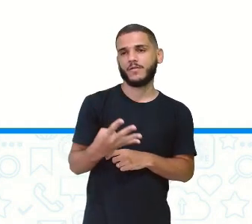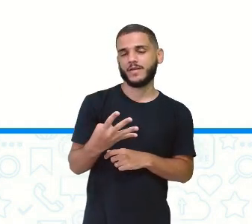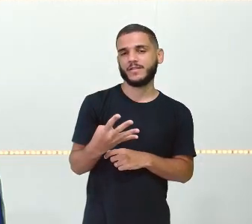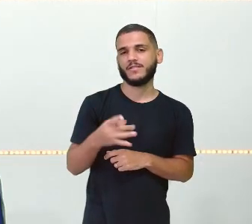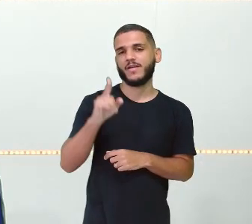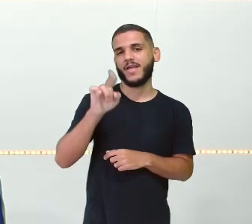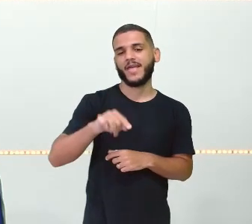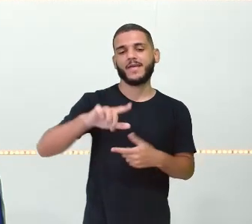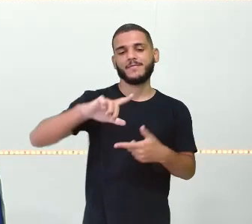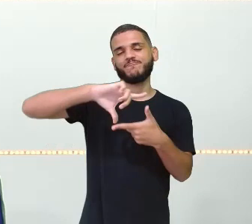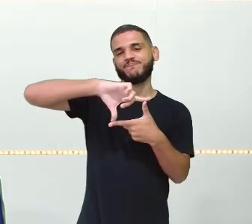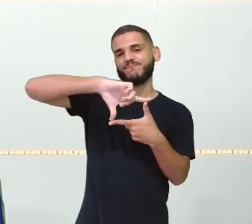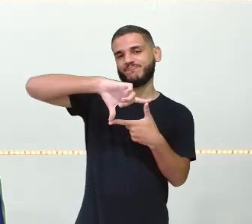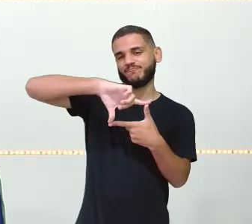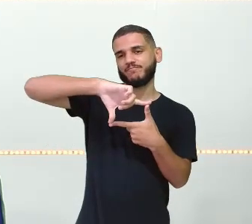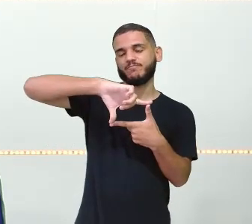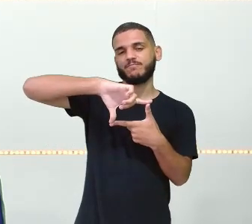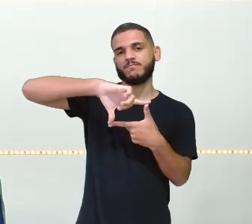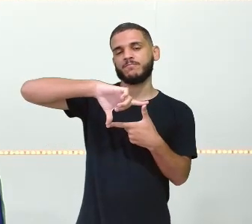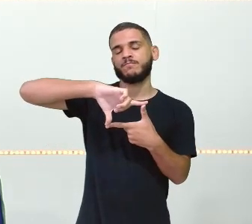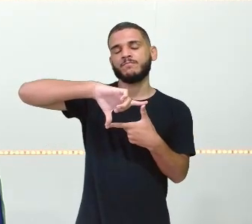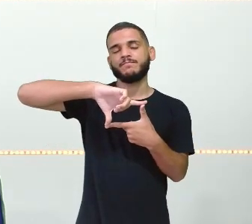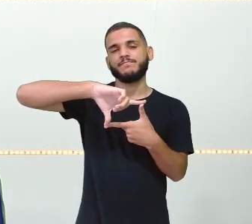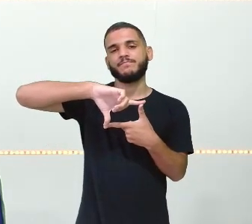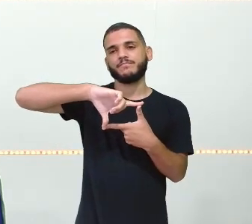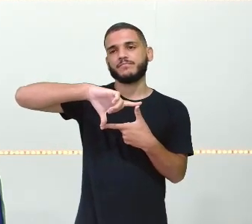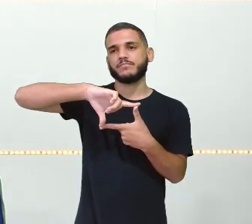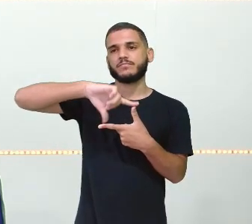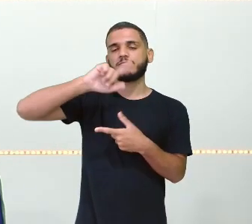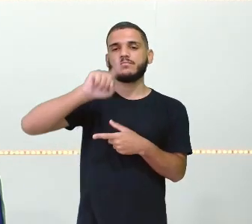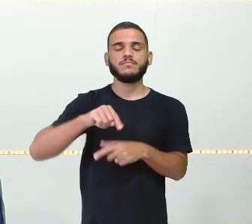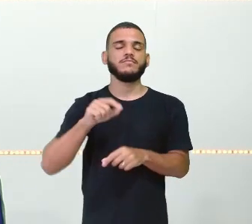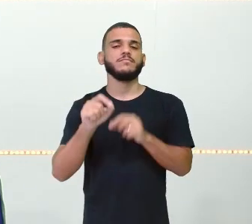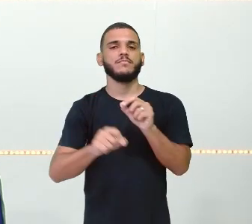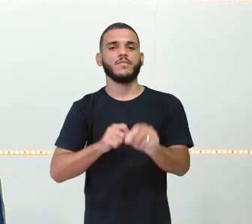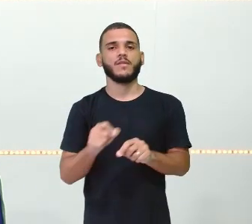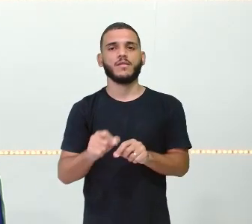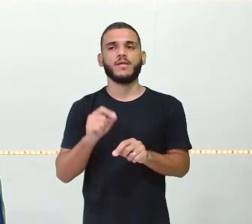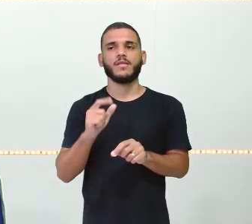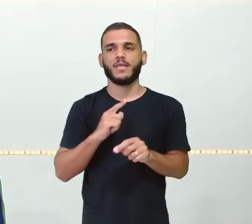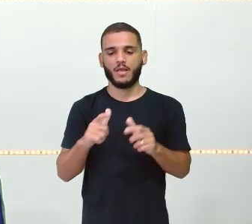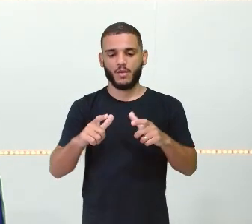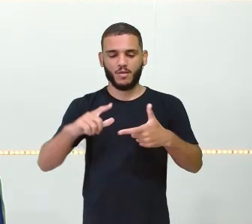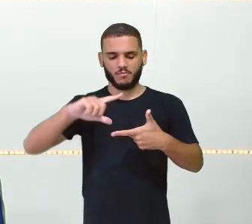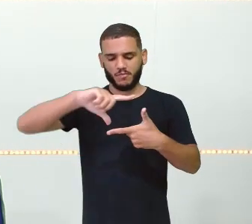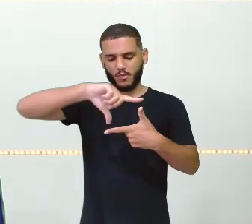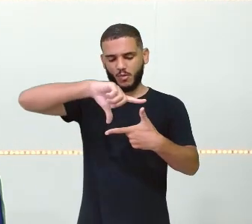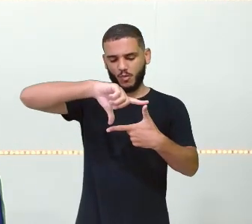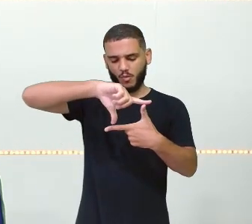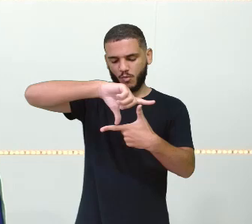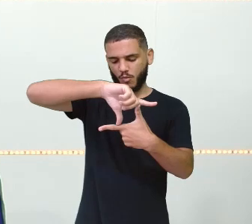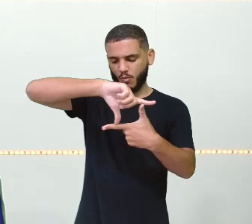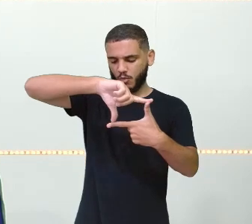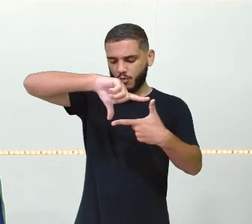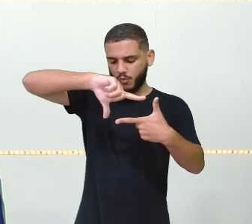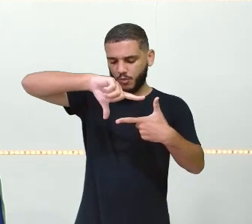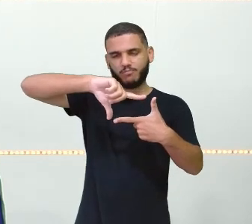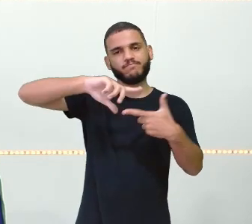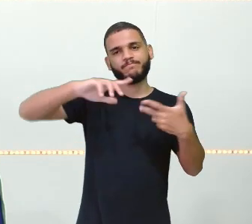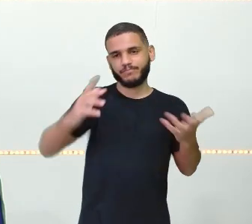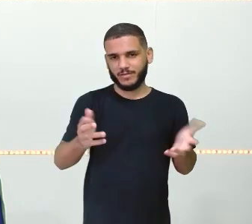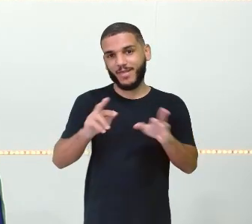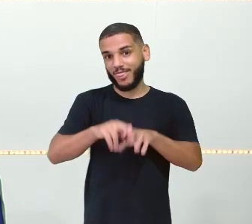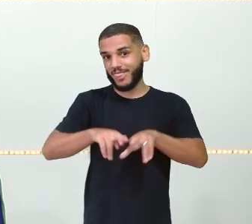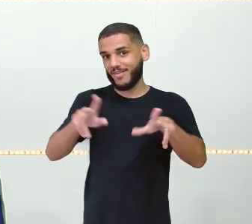formato retangular. Ela está aqui, ó, em um formato mais compridinho, né? Diferente